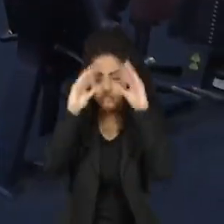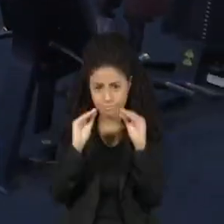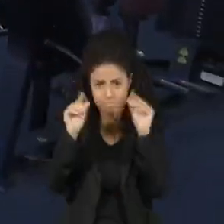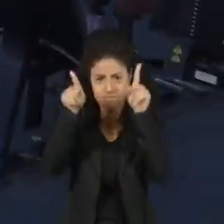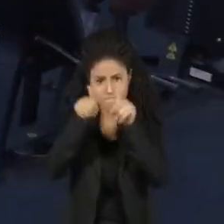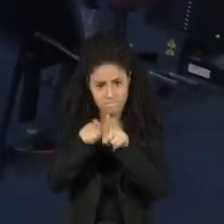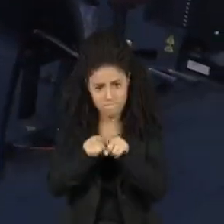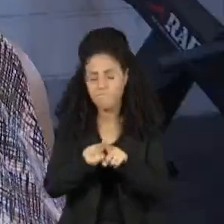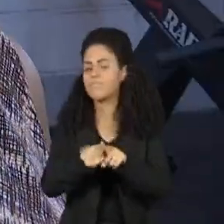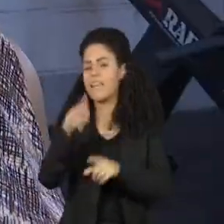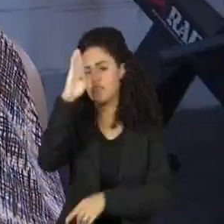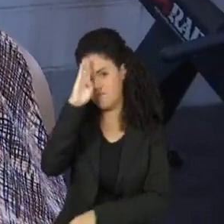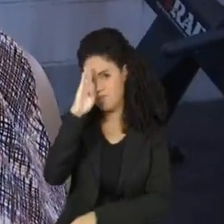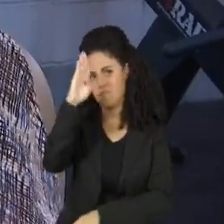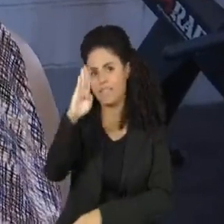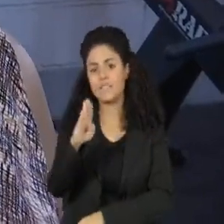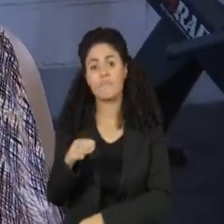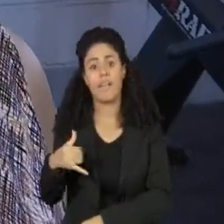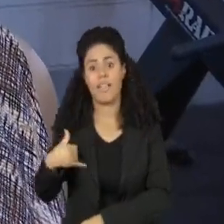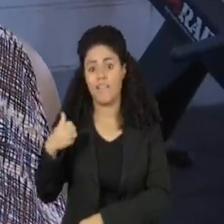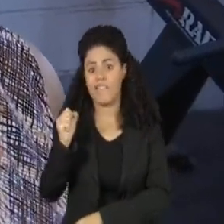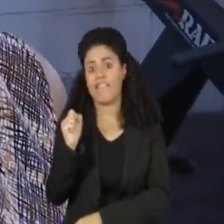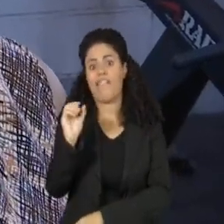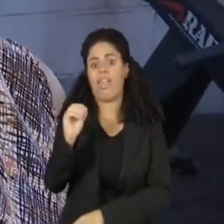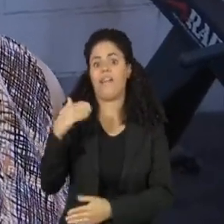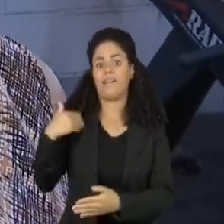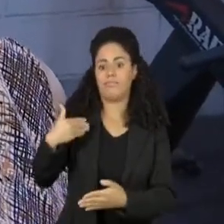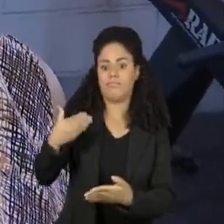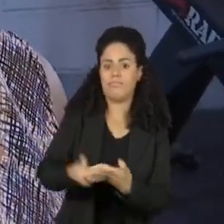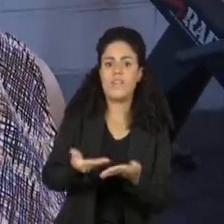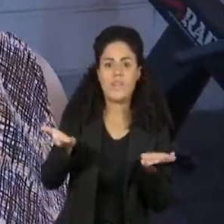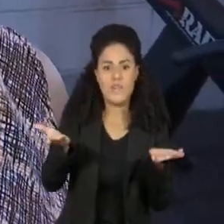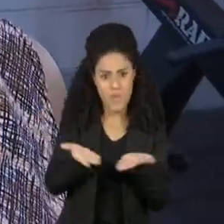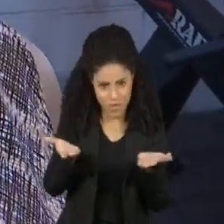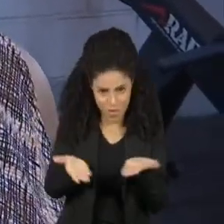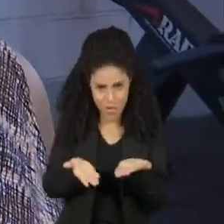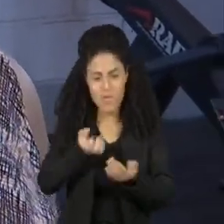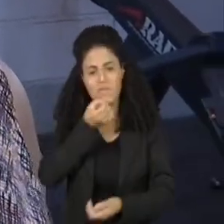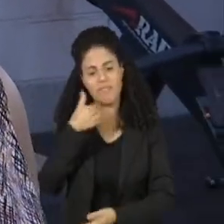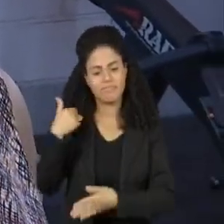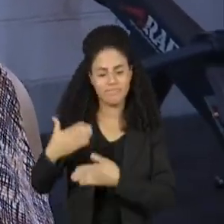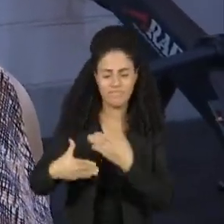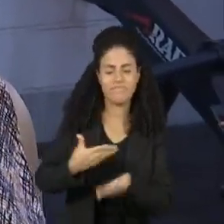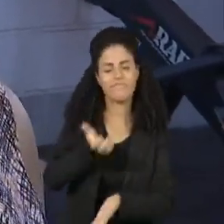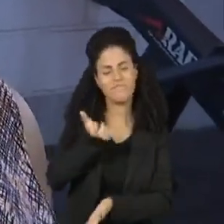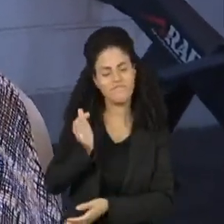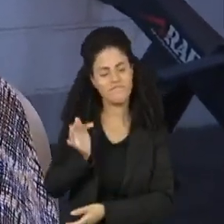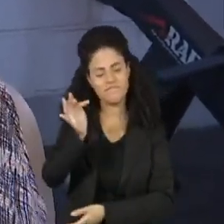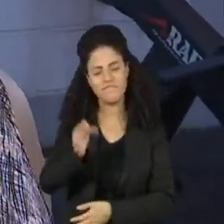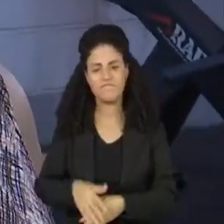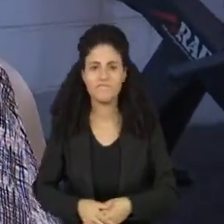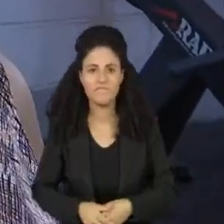Essa é a receita de 80 anos bem vividos e de muitos outros que ainda quer viver. Acho que uns 40 anos.